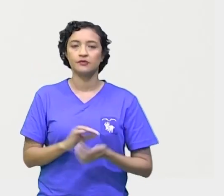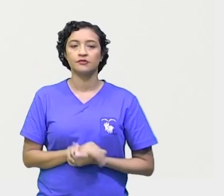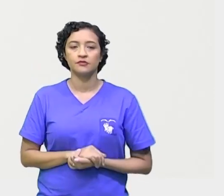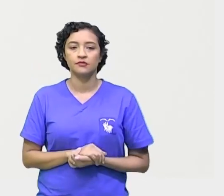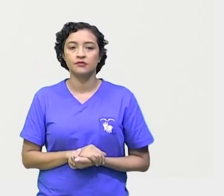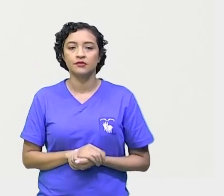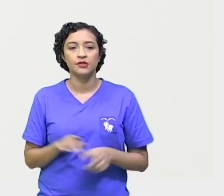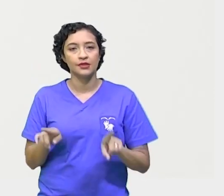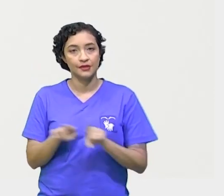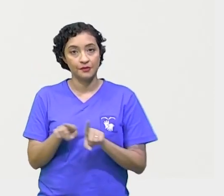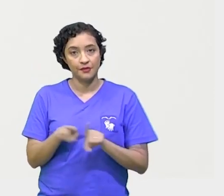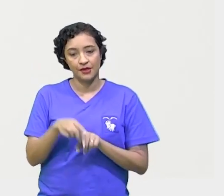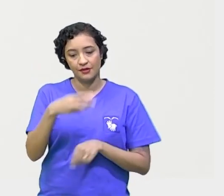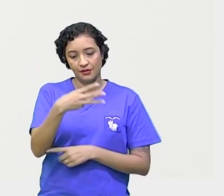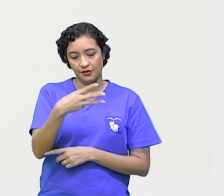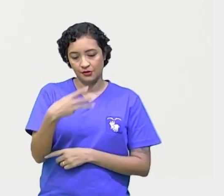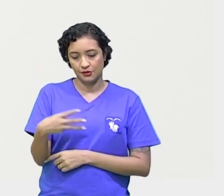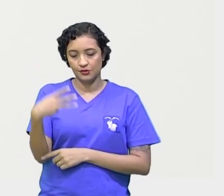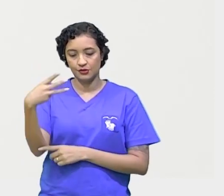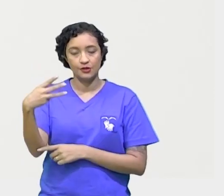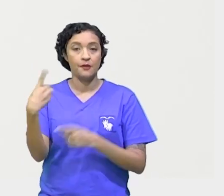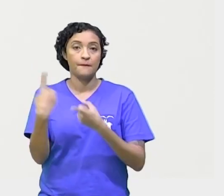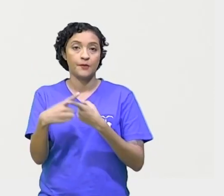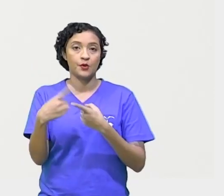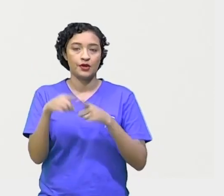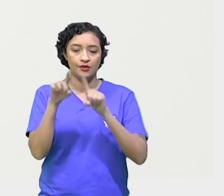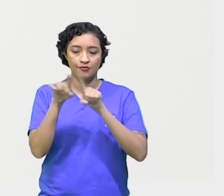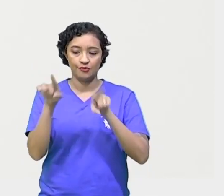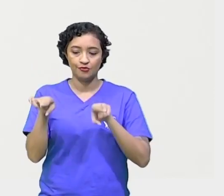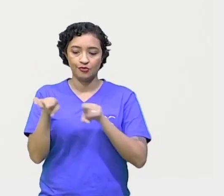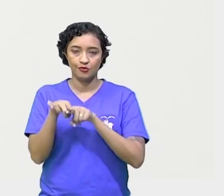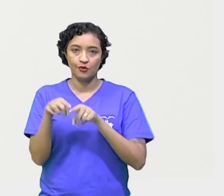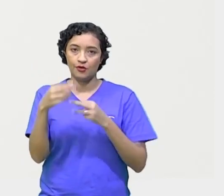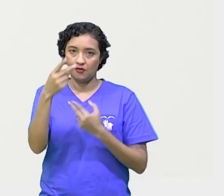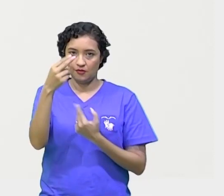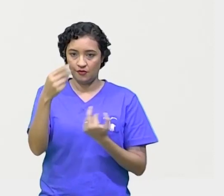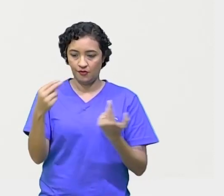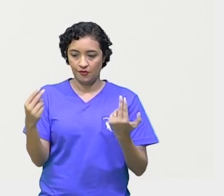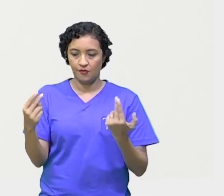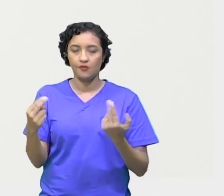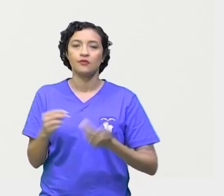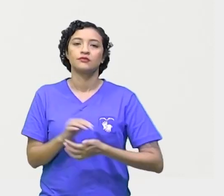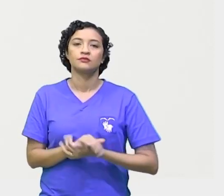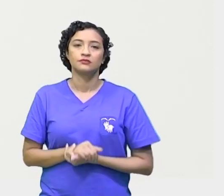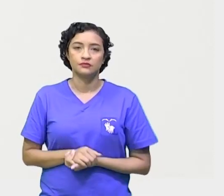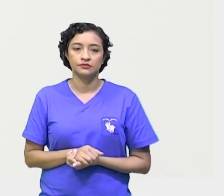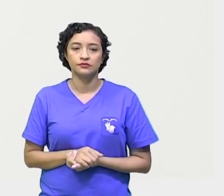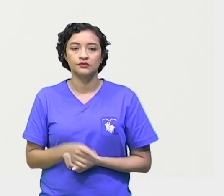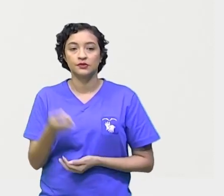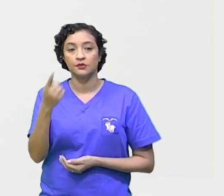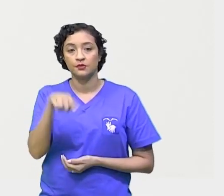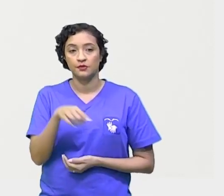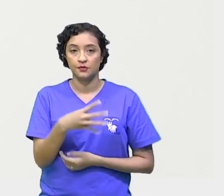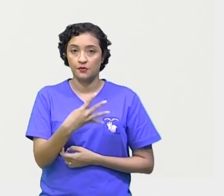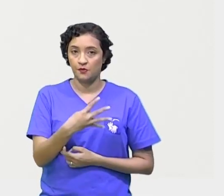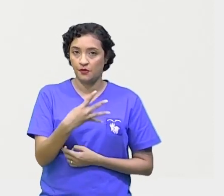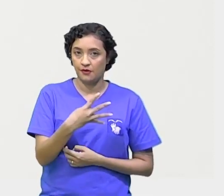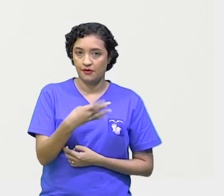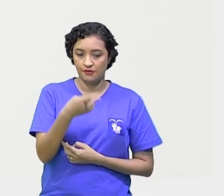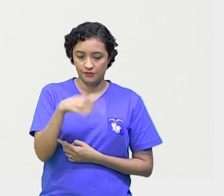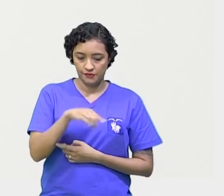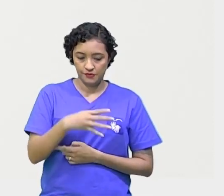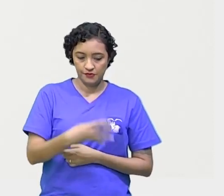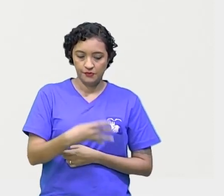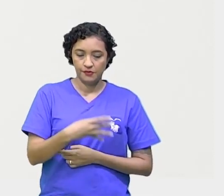aqui três esse ao lado maior do retângulo vale quanto quatro logo isso aqui vale